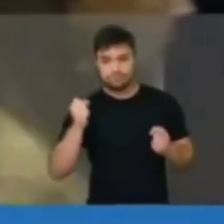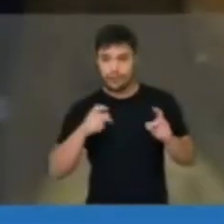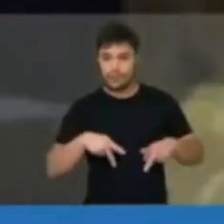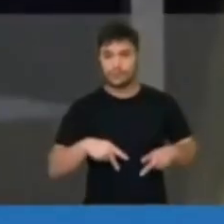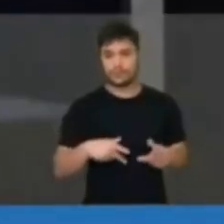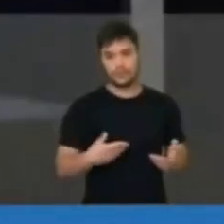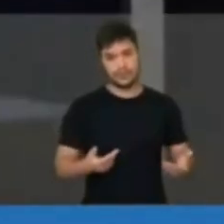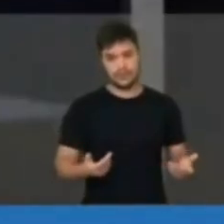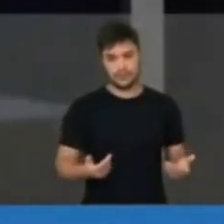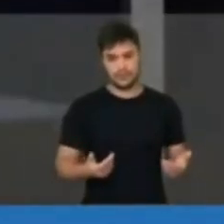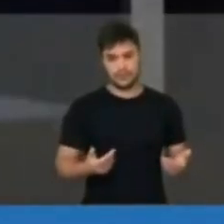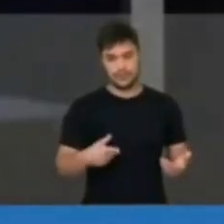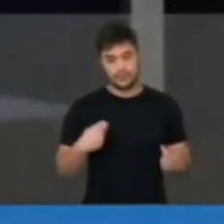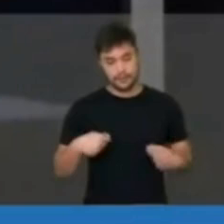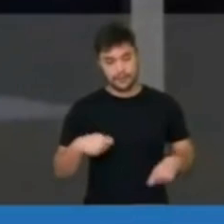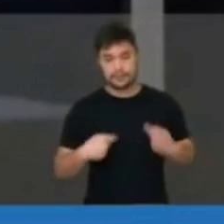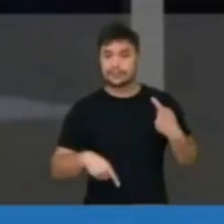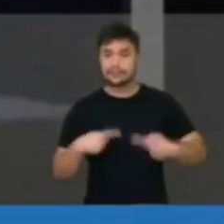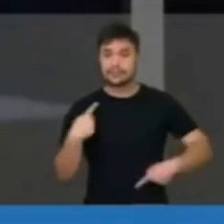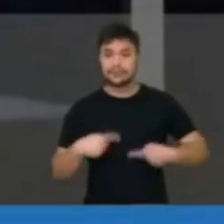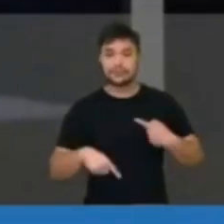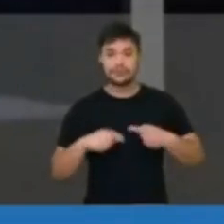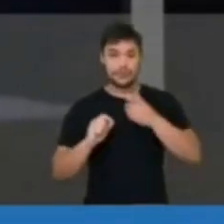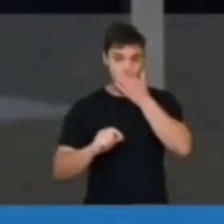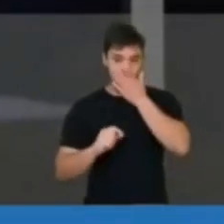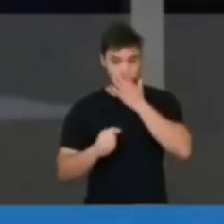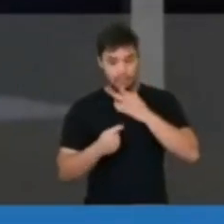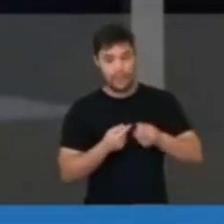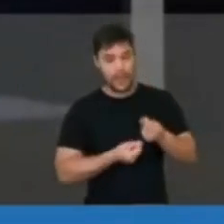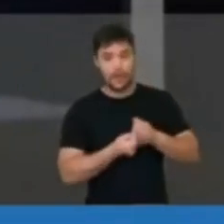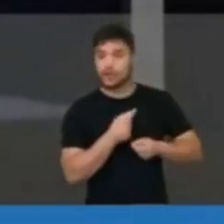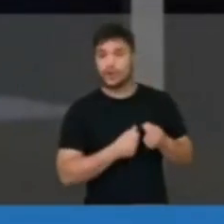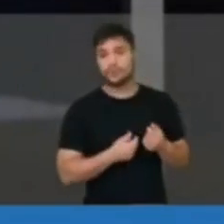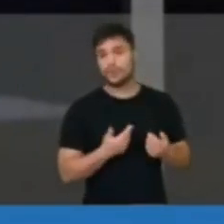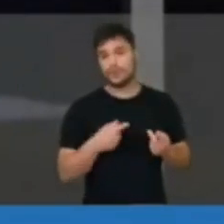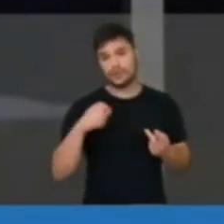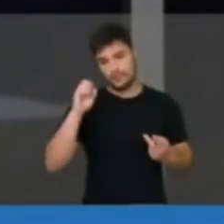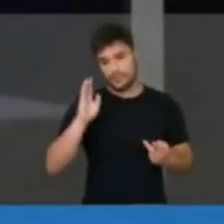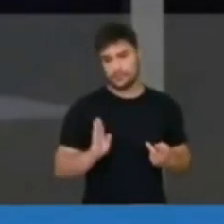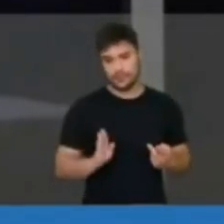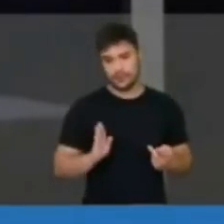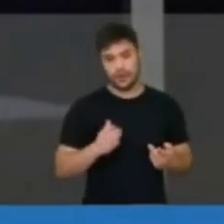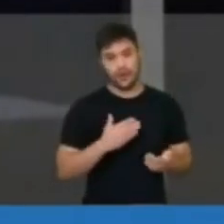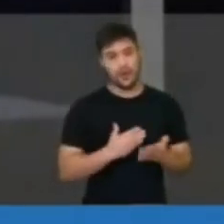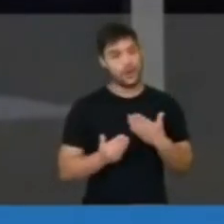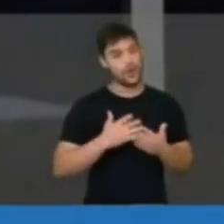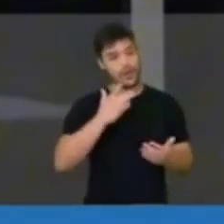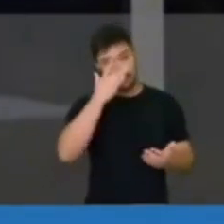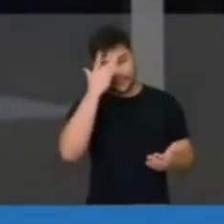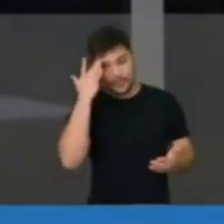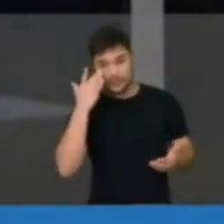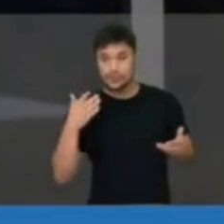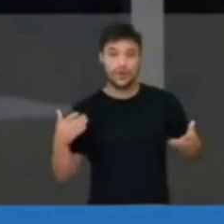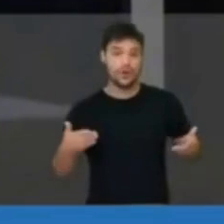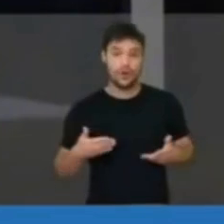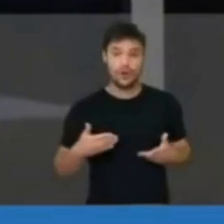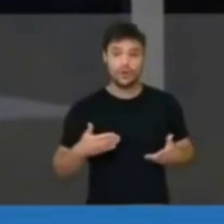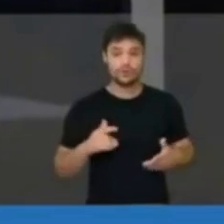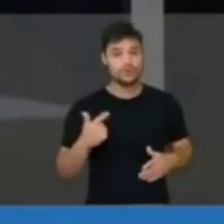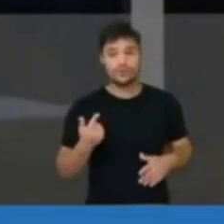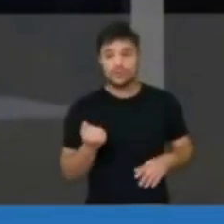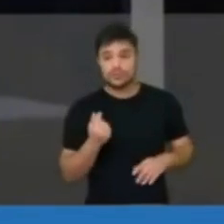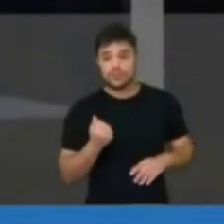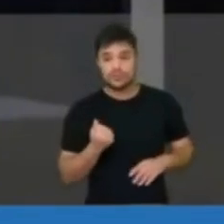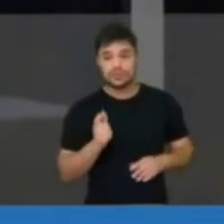Brasil. Nós deveríamos estar discutindo a quebra econômica do país. Basta ver que qualquer cidadão brasileiro hoje não tem dinheiro nem para